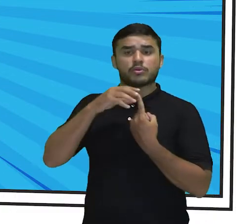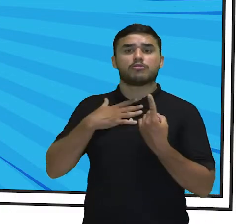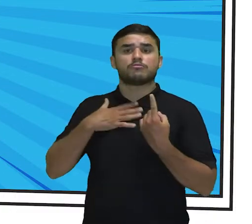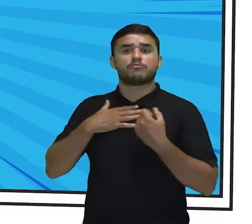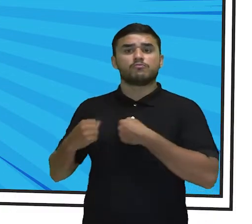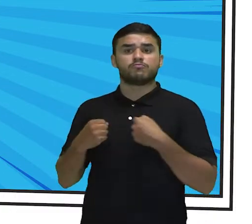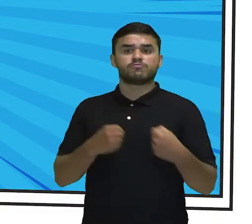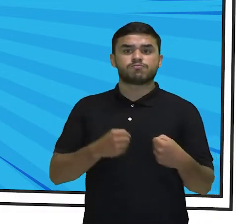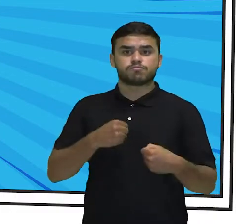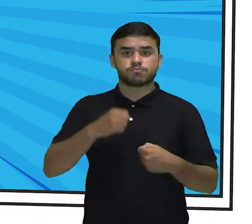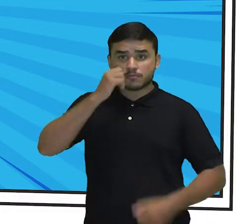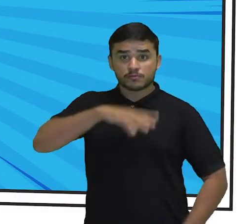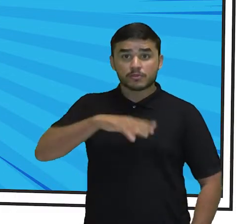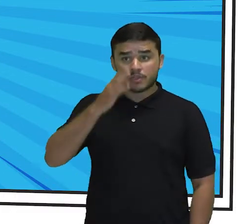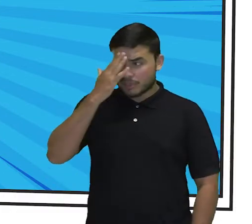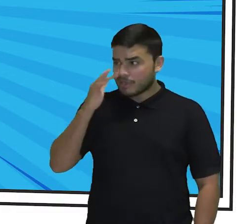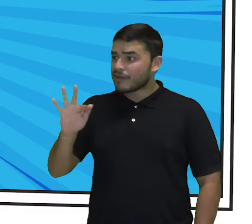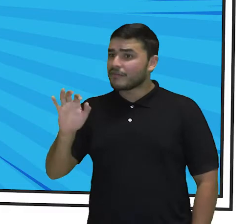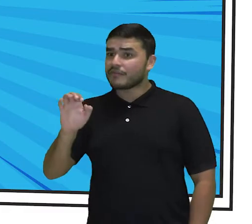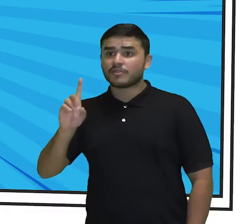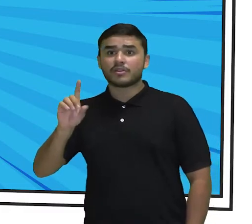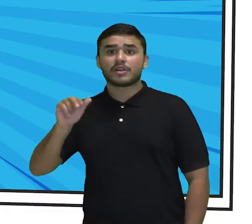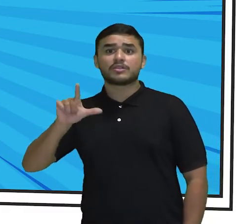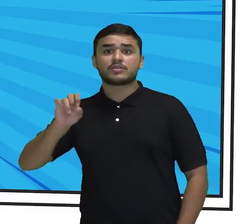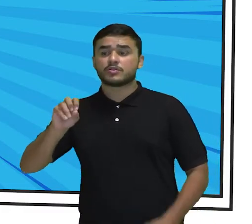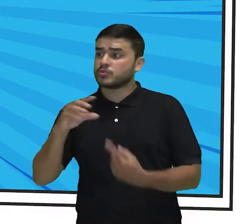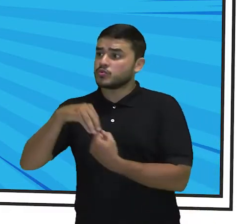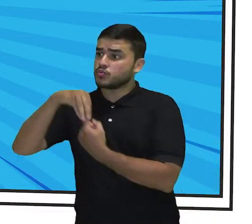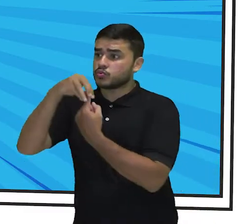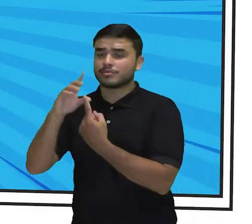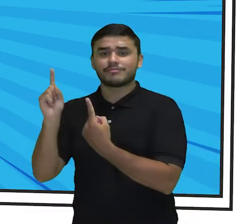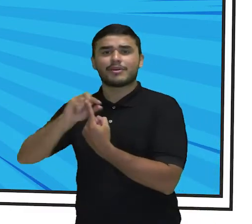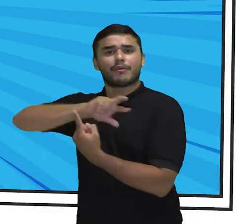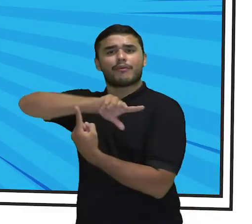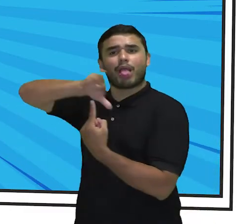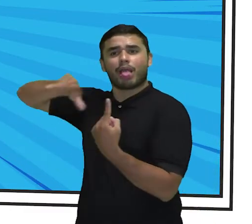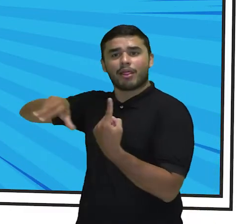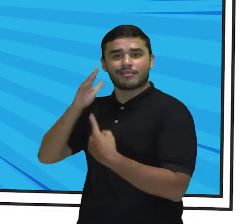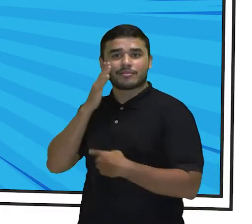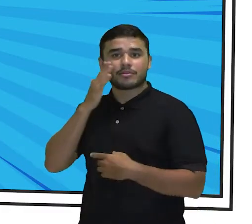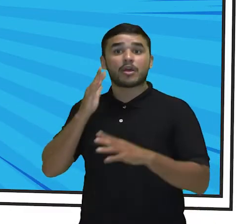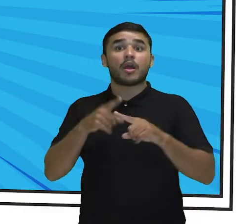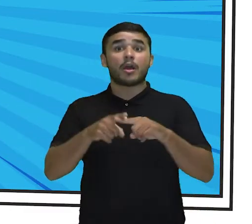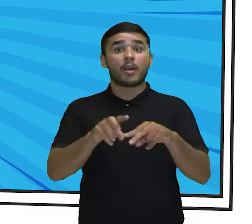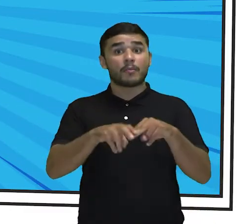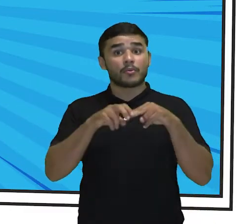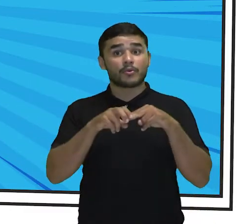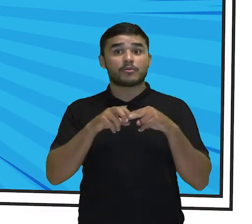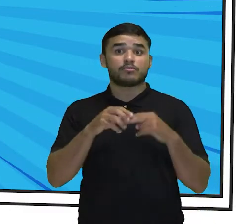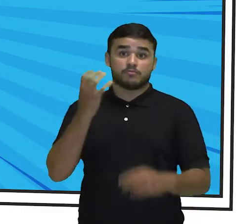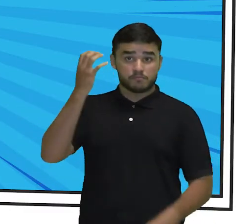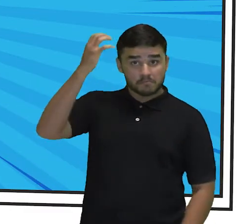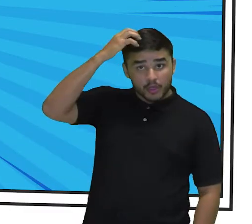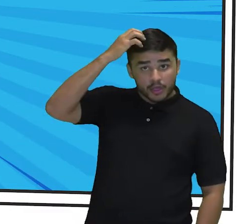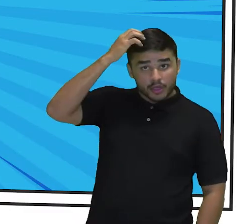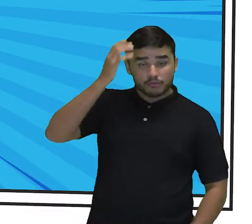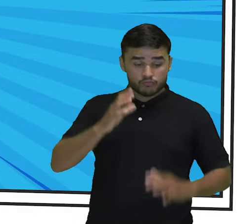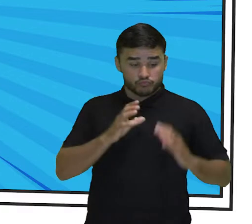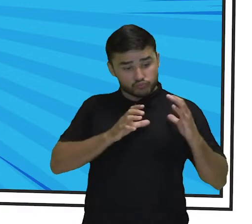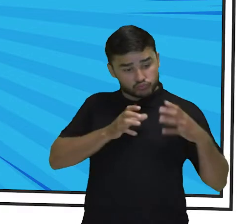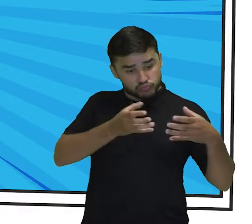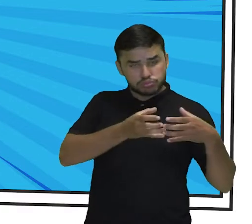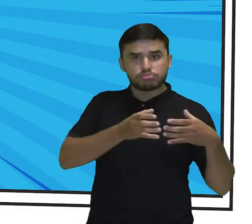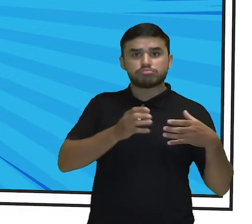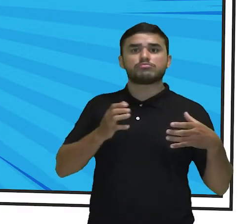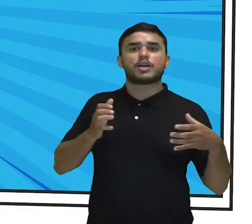autoritarismo. No feudalismo não tem esse centralismo. Então o rei quer destruir o feudalismo. Então rei mais burguesia se juntam e